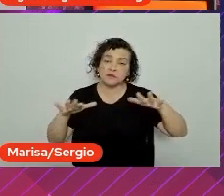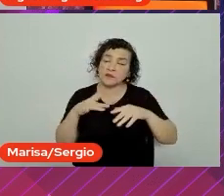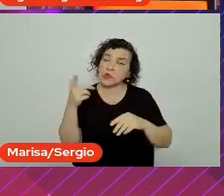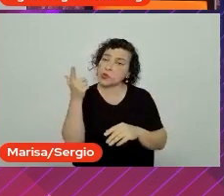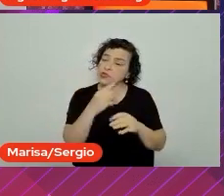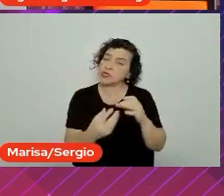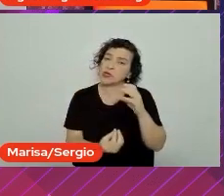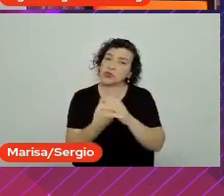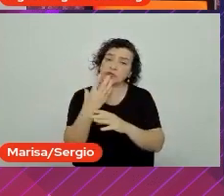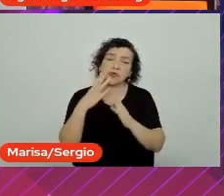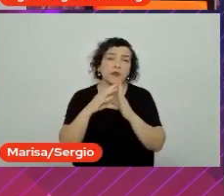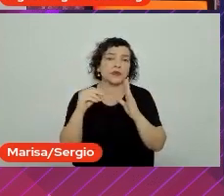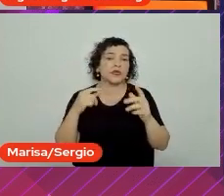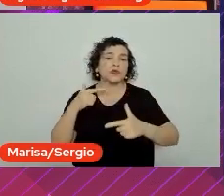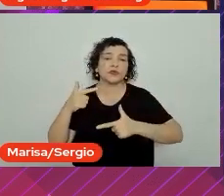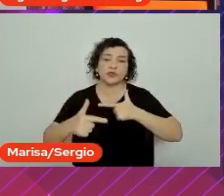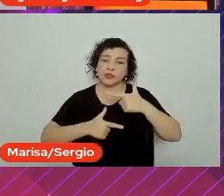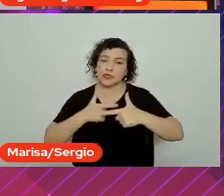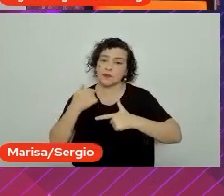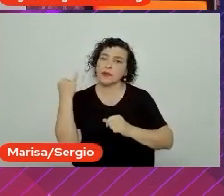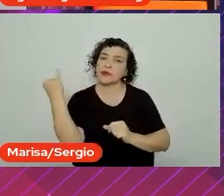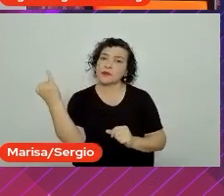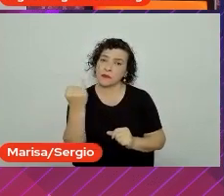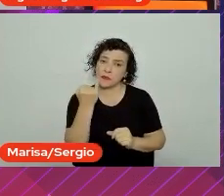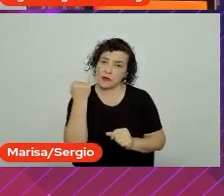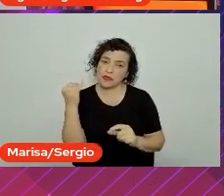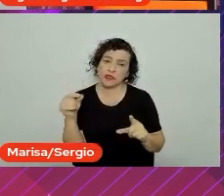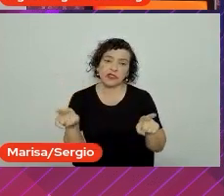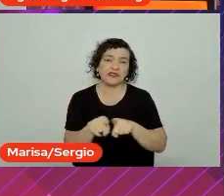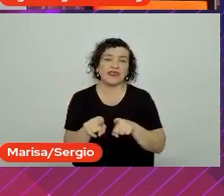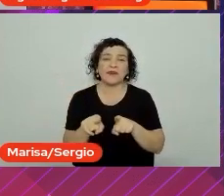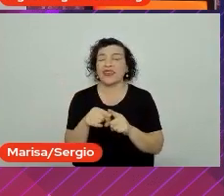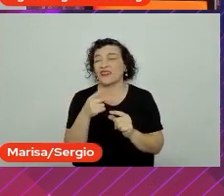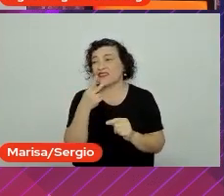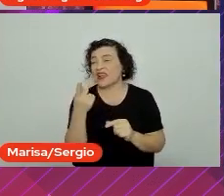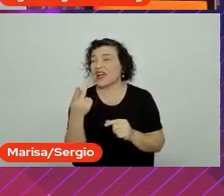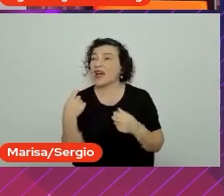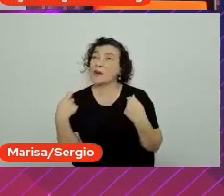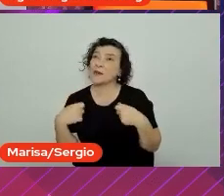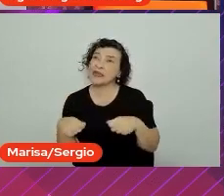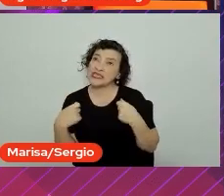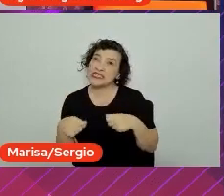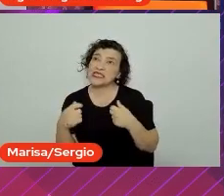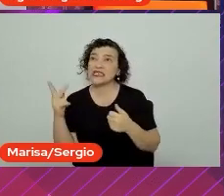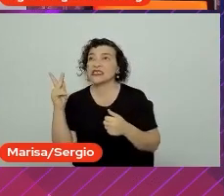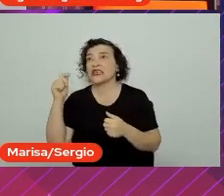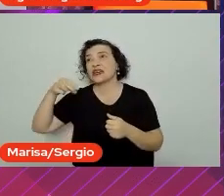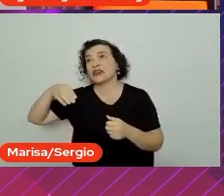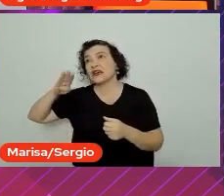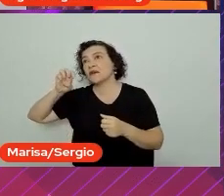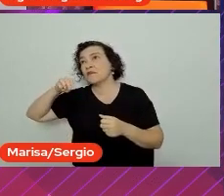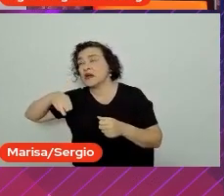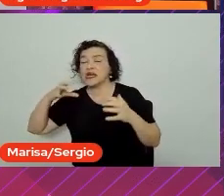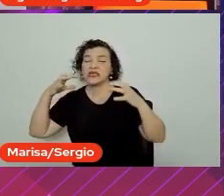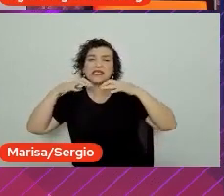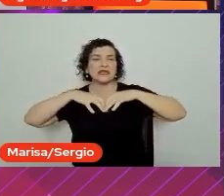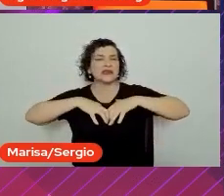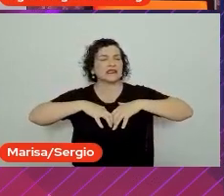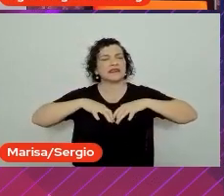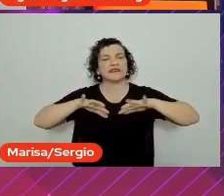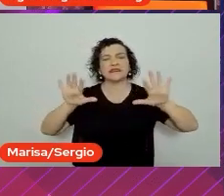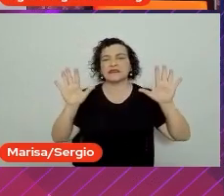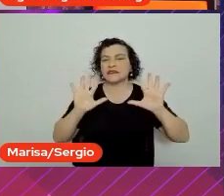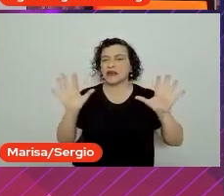de trabalho que fizesse sentido. E não necessariamente falar assim, a gente tem que fazer Kanban, a gente tem que fazer Scrum.